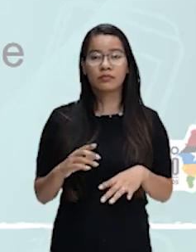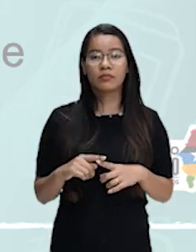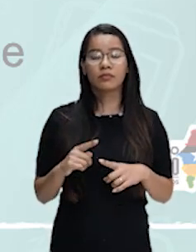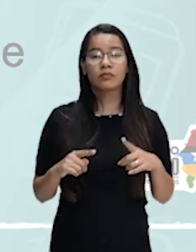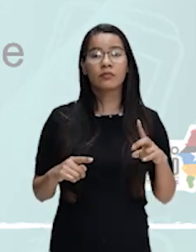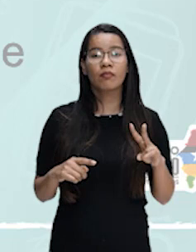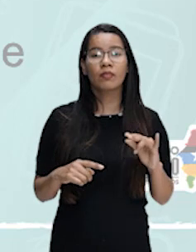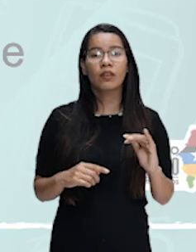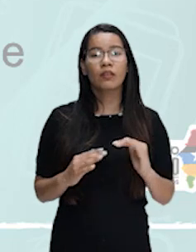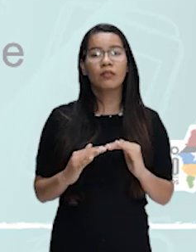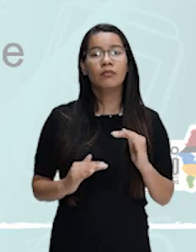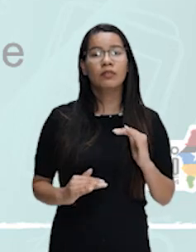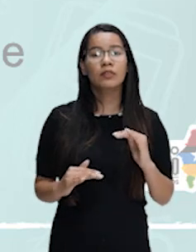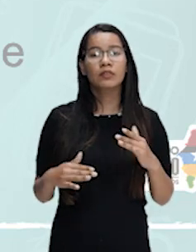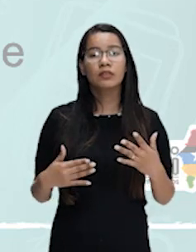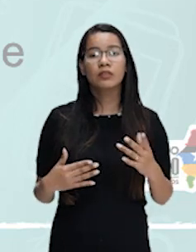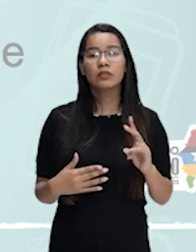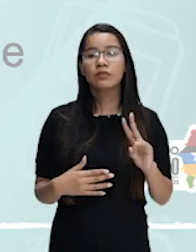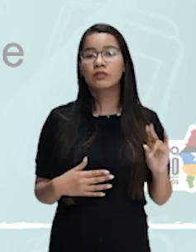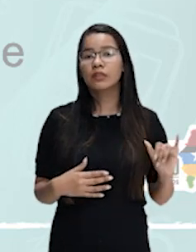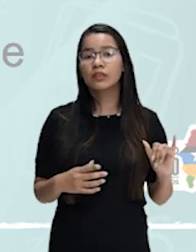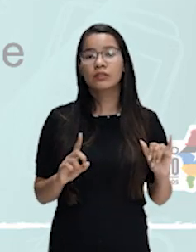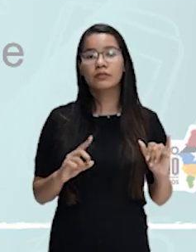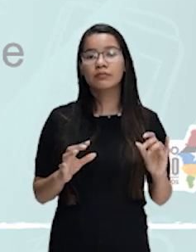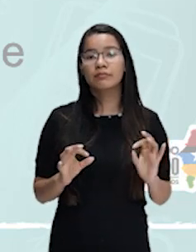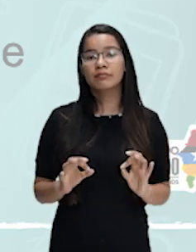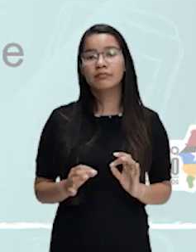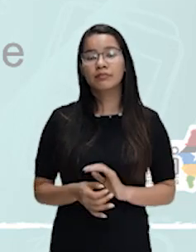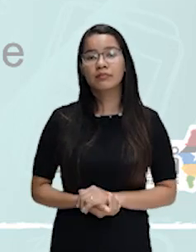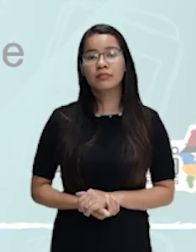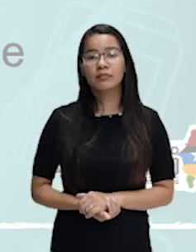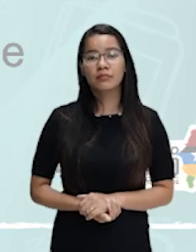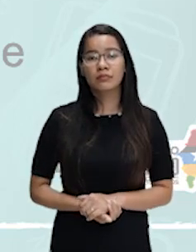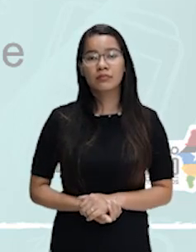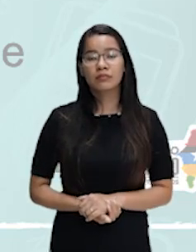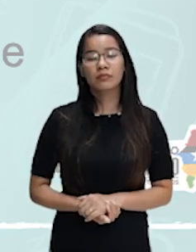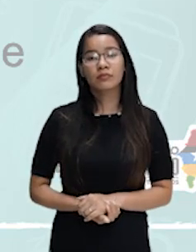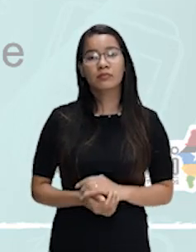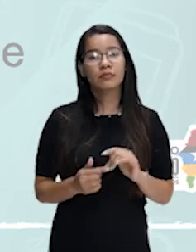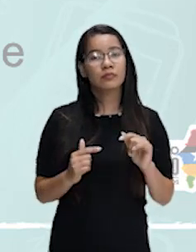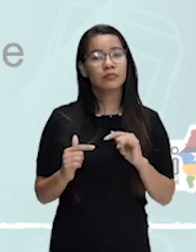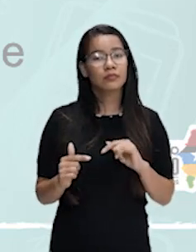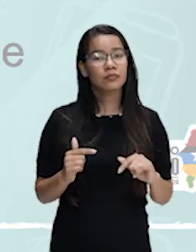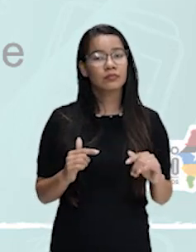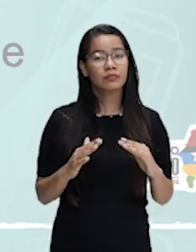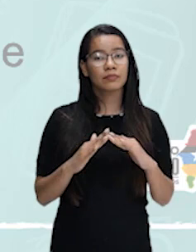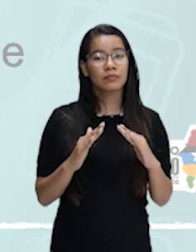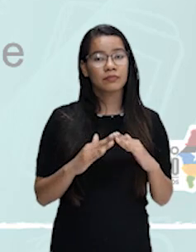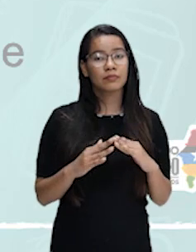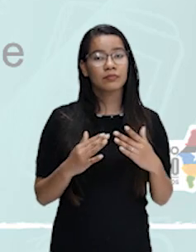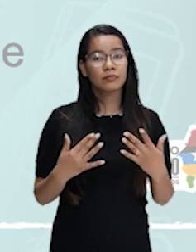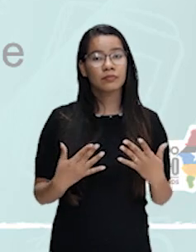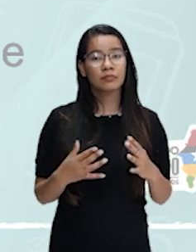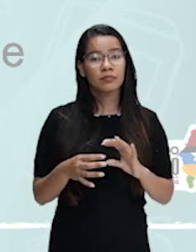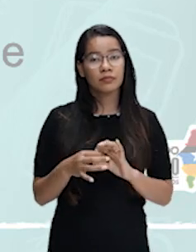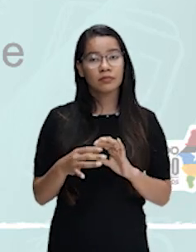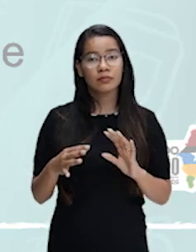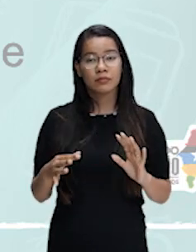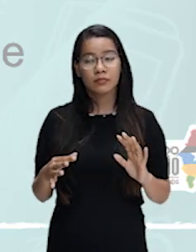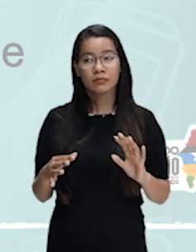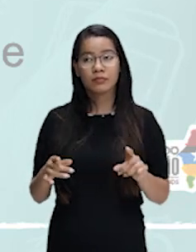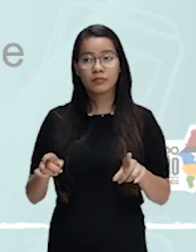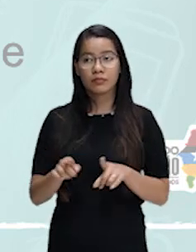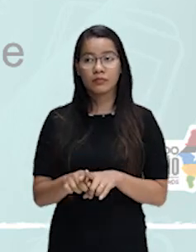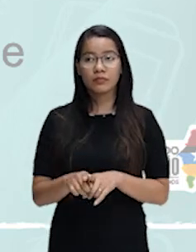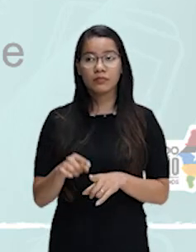ser baixa, né? Aí não vai dar certo, obviamente. Afinal, trabalhar de casa proporciona maior liberdade